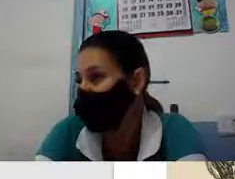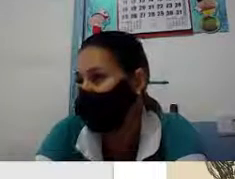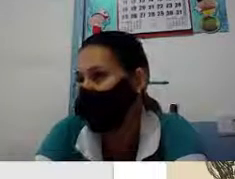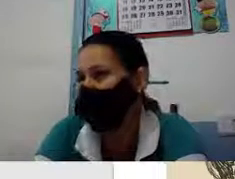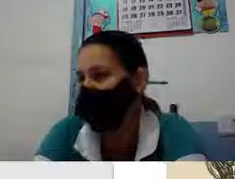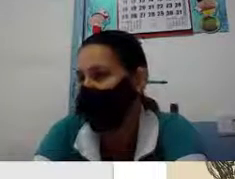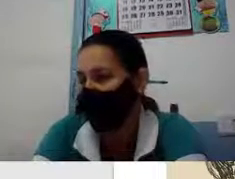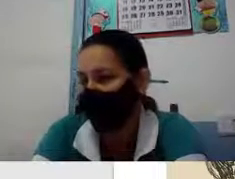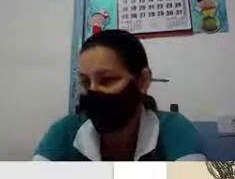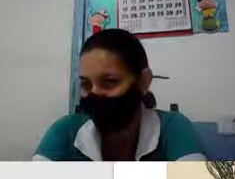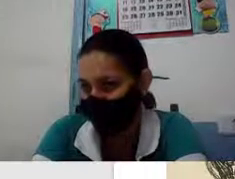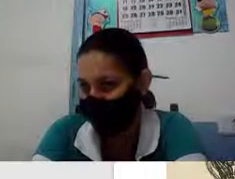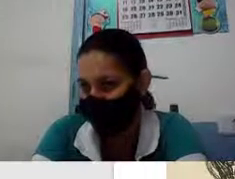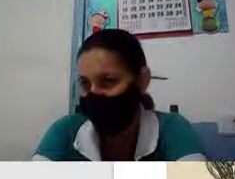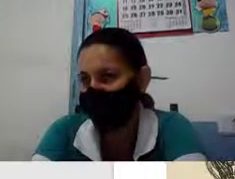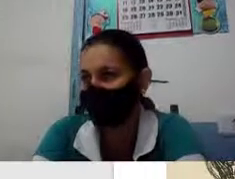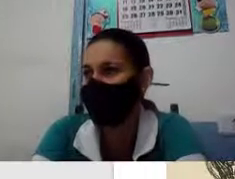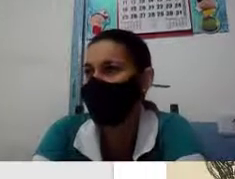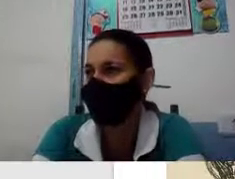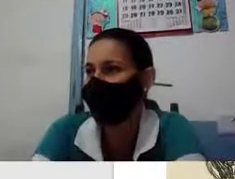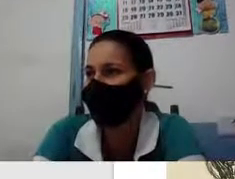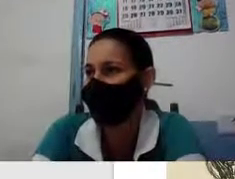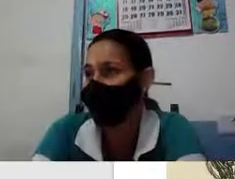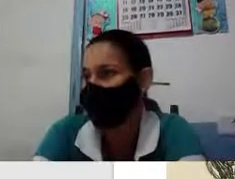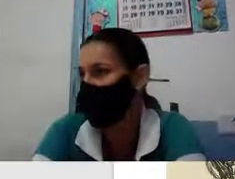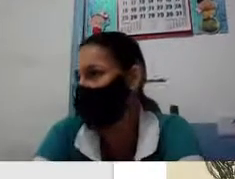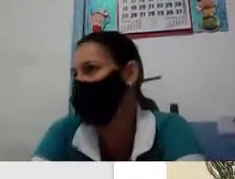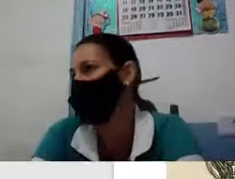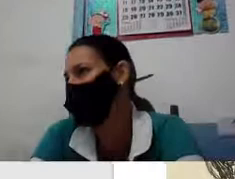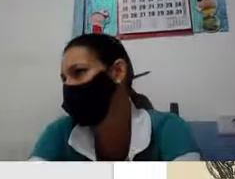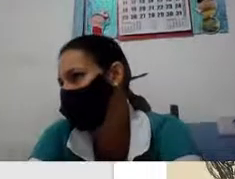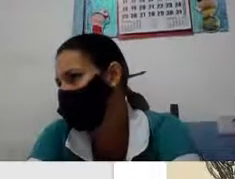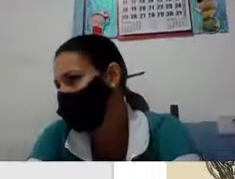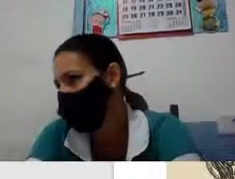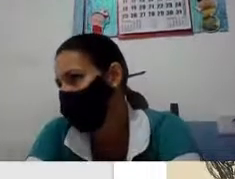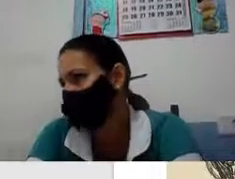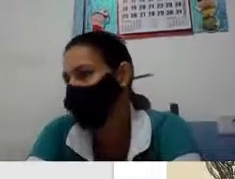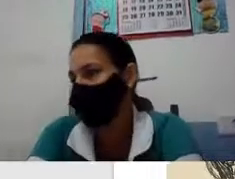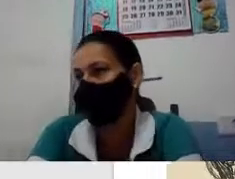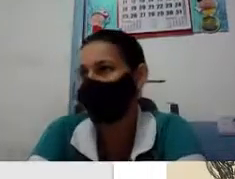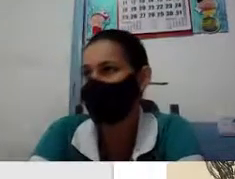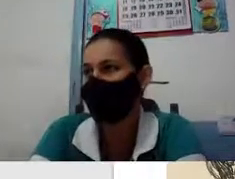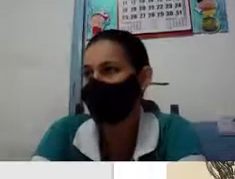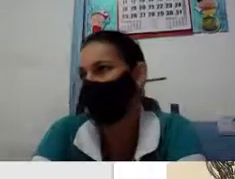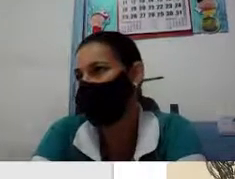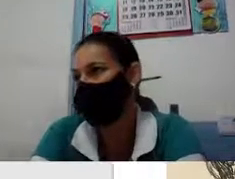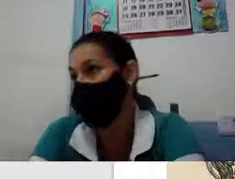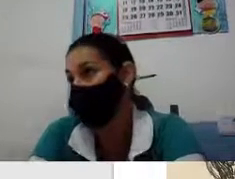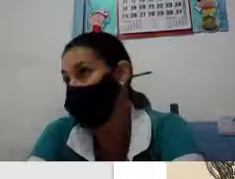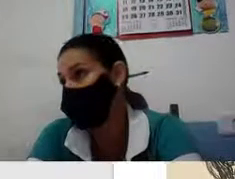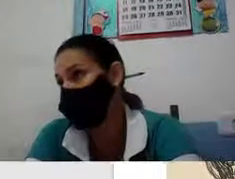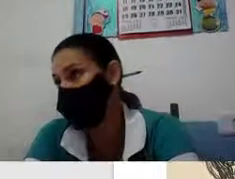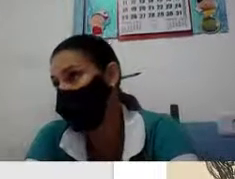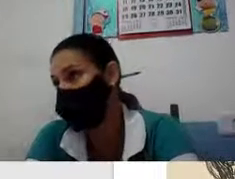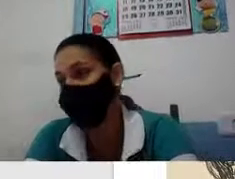opinião dele muito severa em cima das atitudes tanto da igreja quanto das pessoas que eram uma coisa dentro da igreja e aí